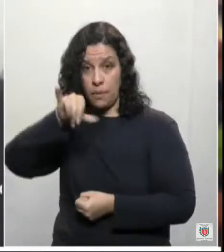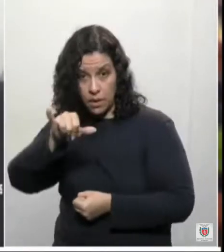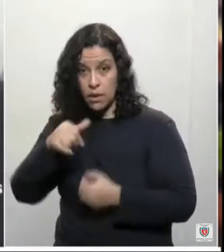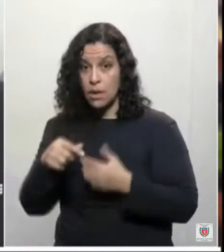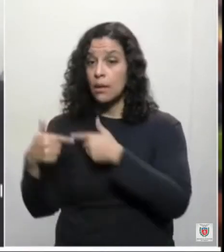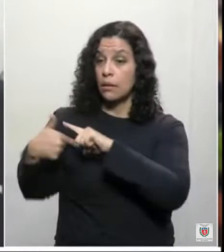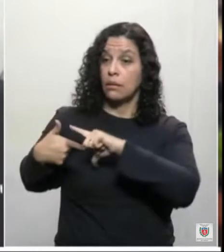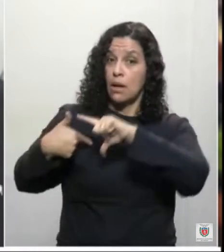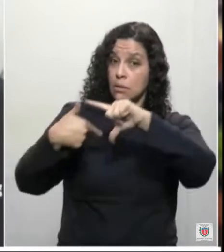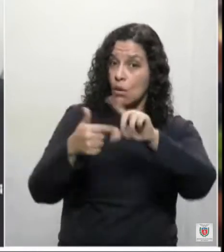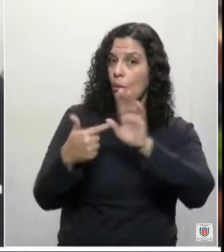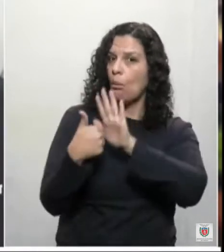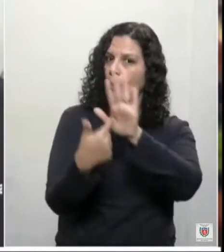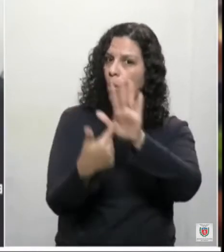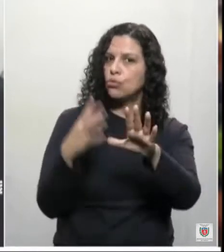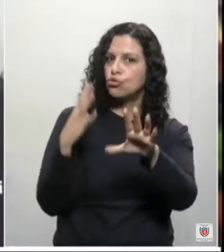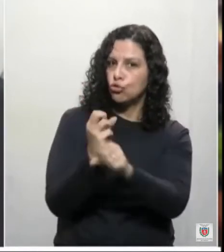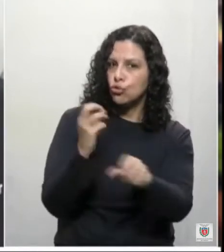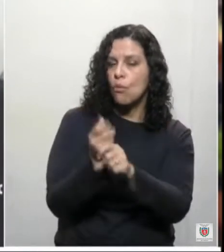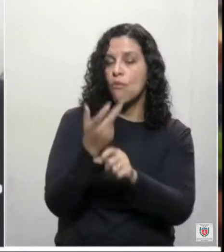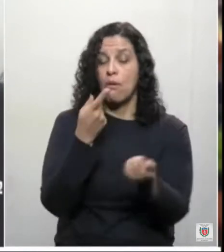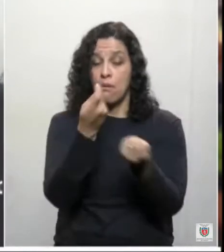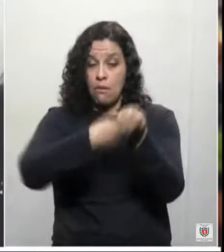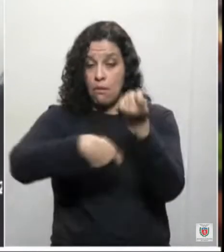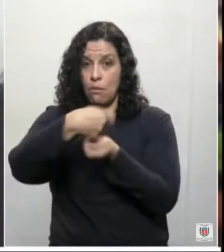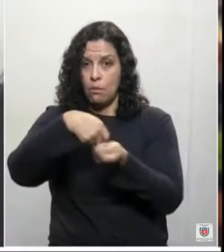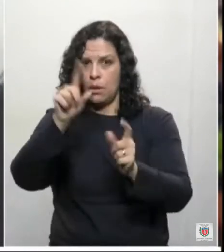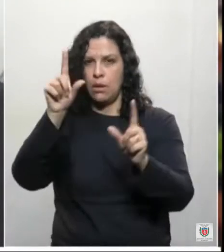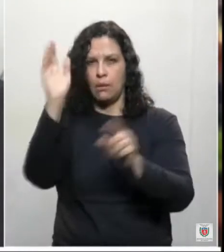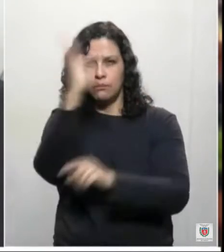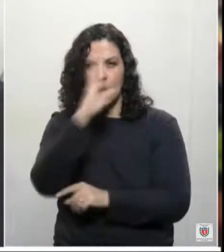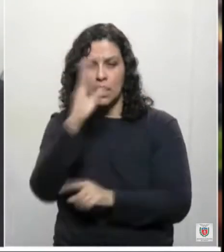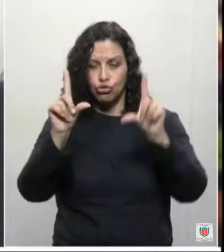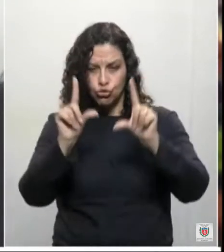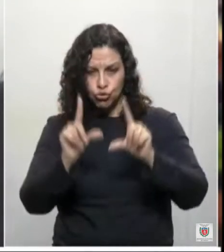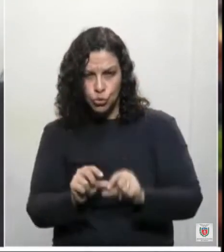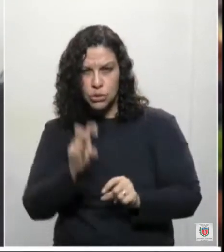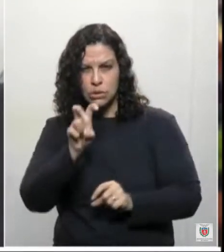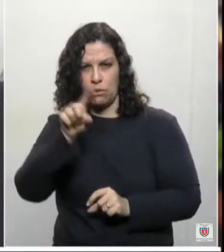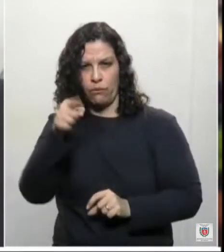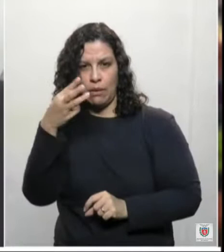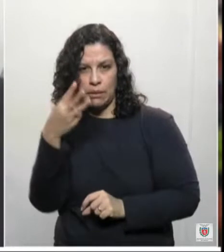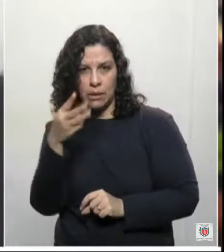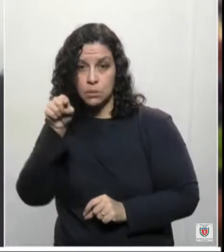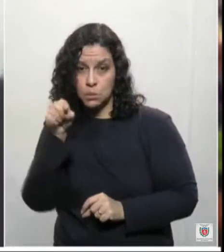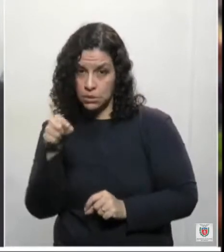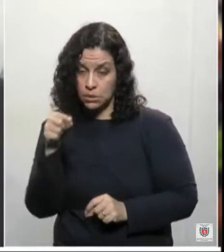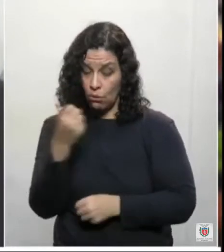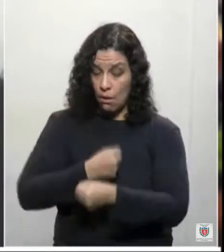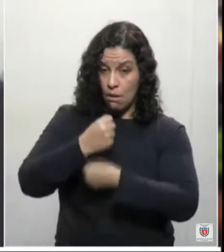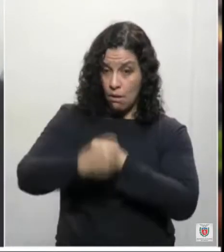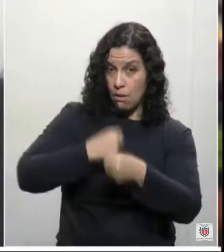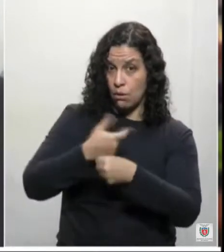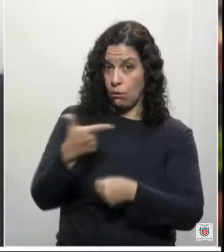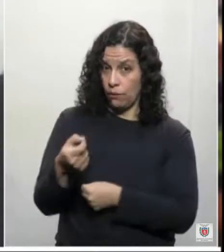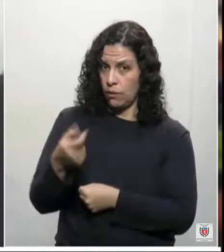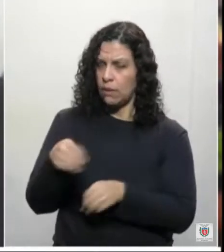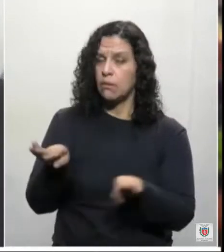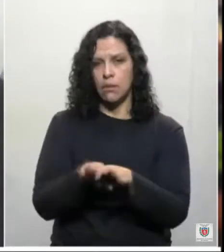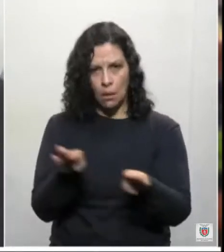na divulgação dos números, já prevê uma retração da economia brasileira por volta de 5,3% para este ano. Obviamente,